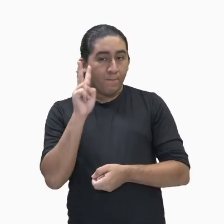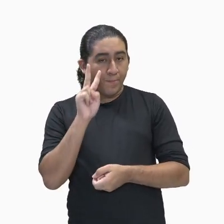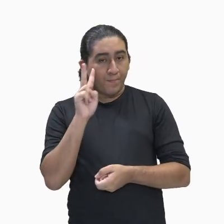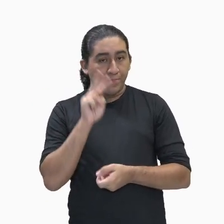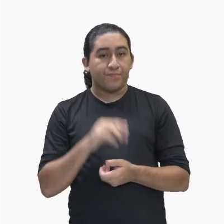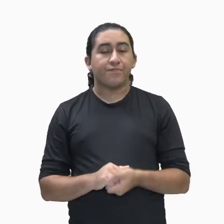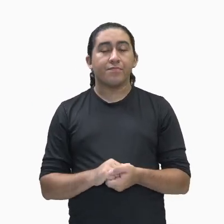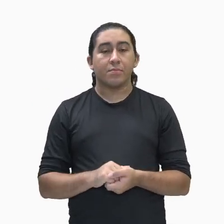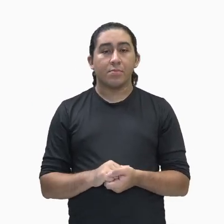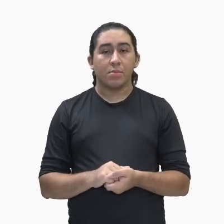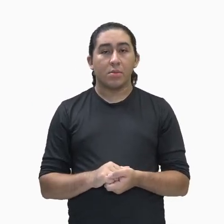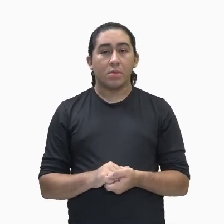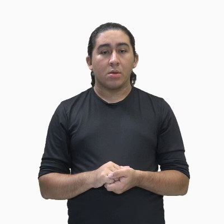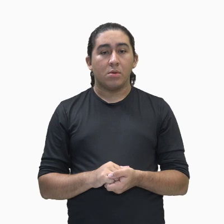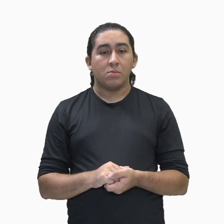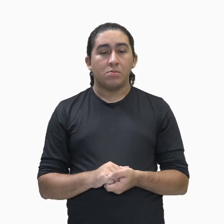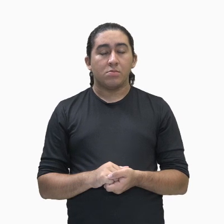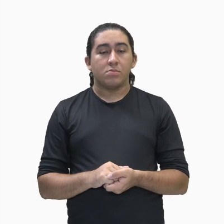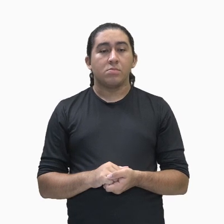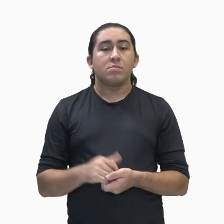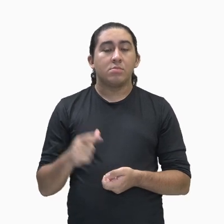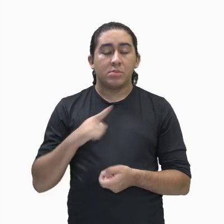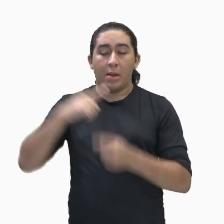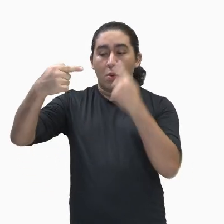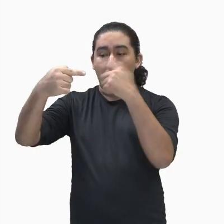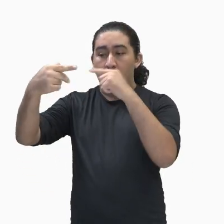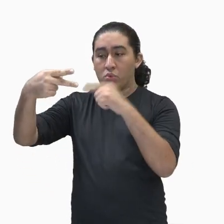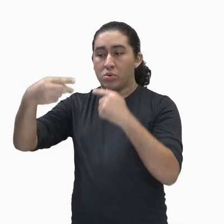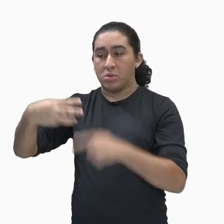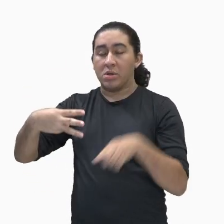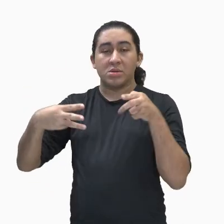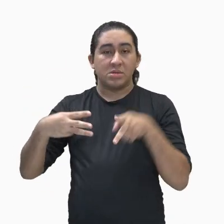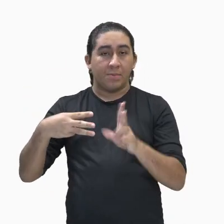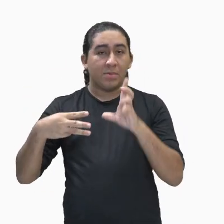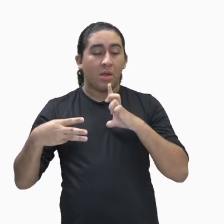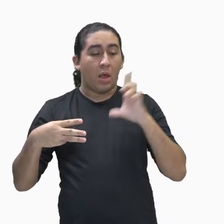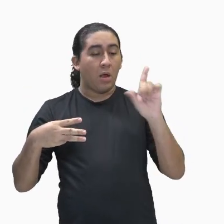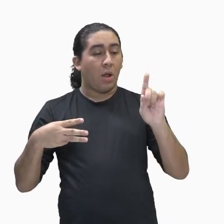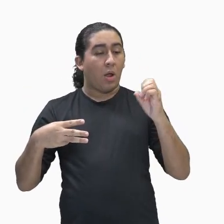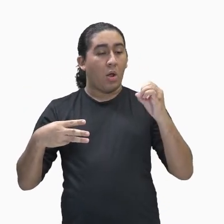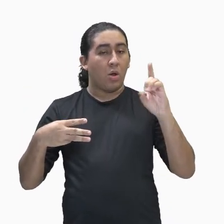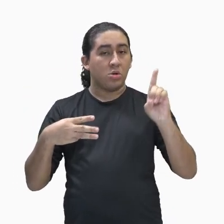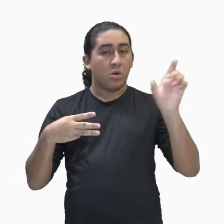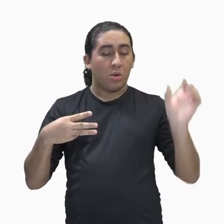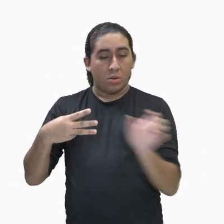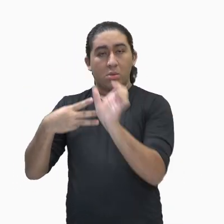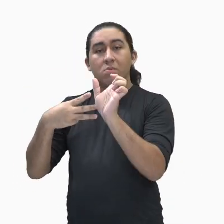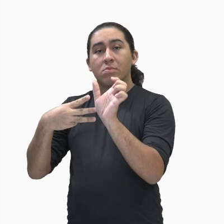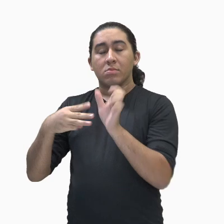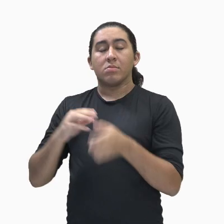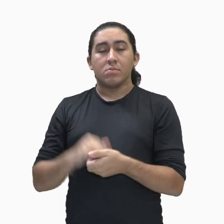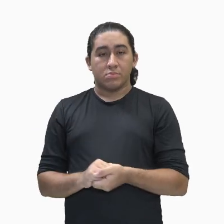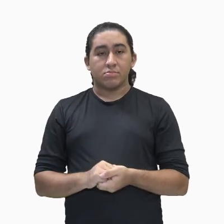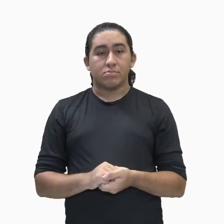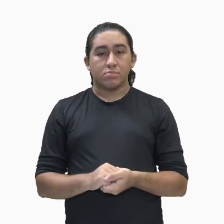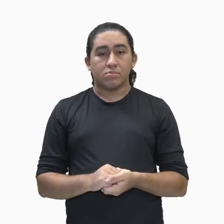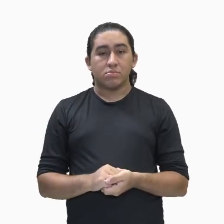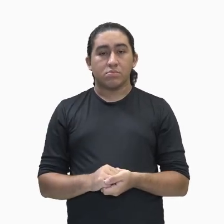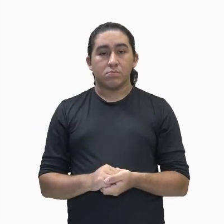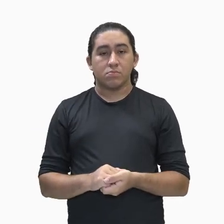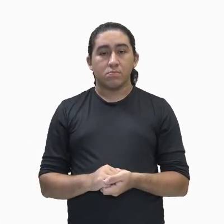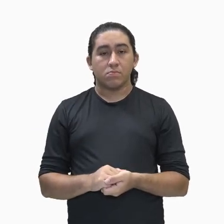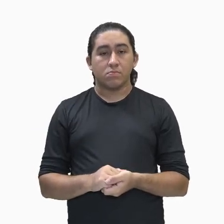Godmother. Observe que as palavras aí não estão à toa, né? A palavra God significa Deus. Então, padrinho e madrinha,